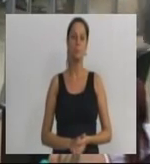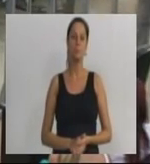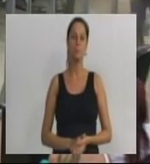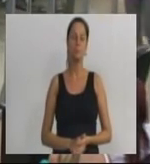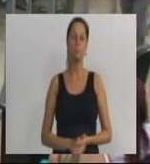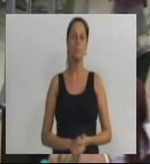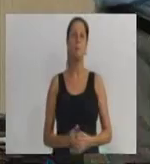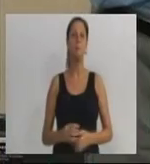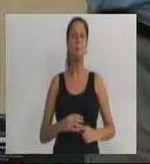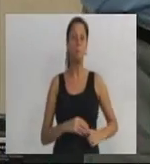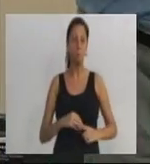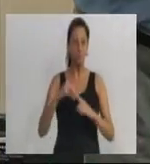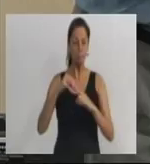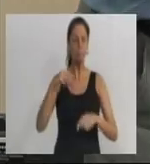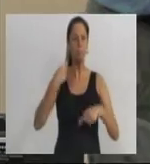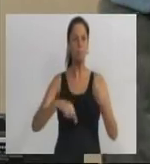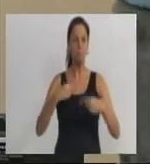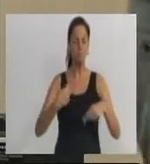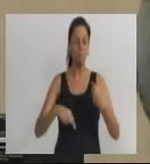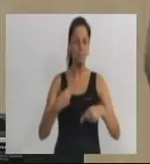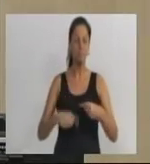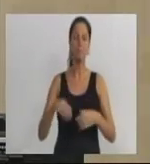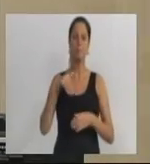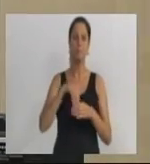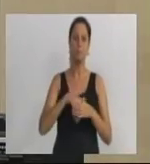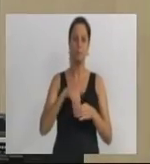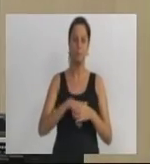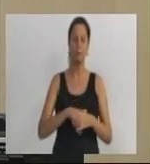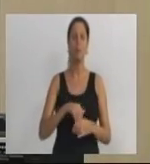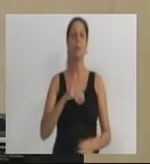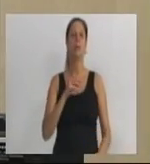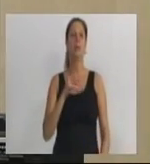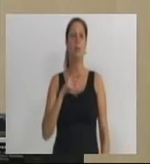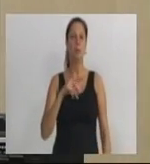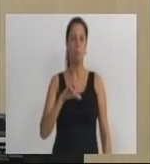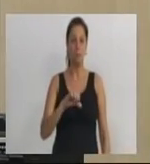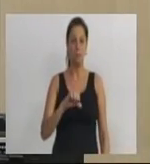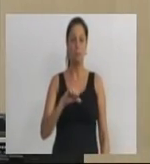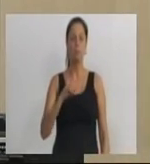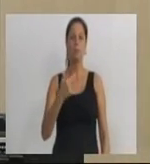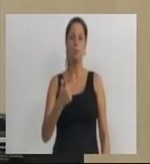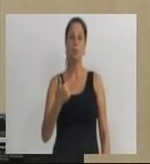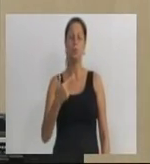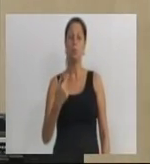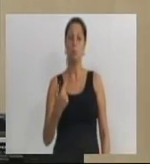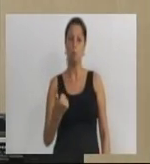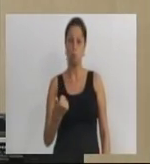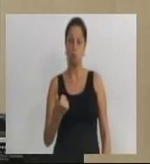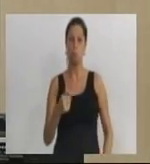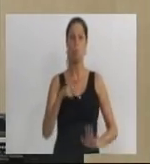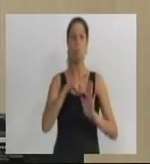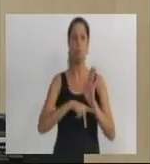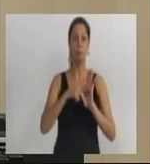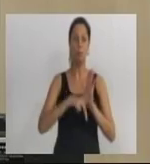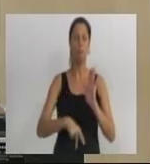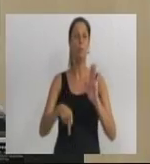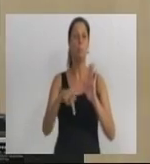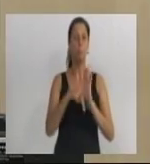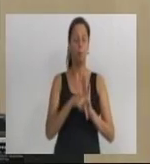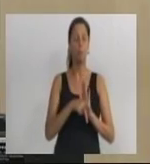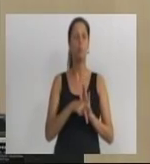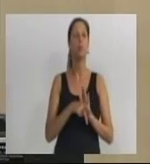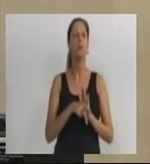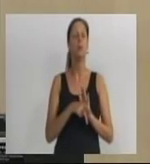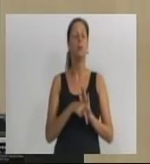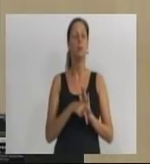Em única discussão e votação, projeto de decreto legislativo 921, de autoria da mesa, que confere comenda municipal de mérito Anita Garibaldi à pessoa